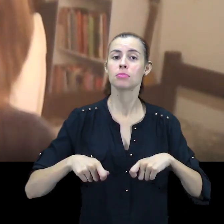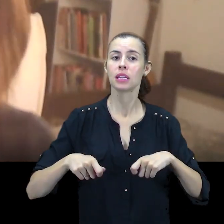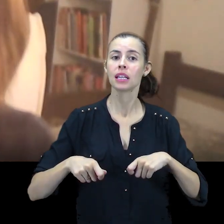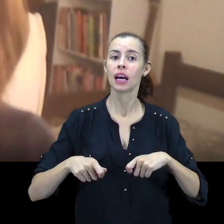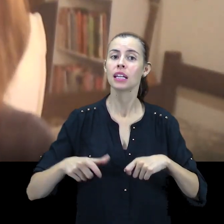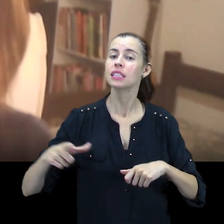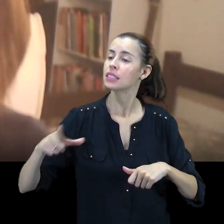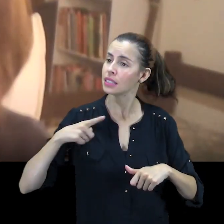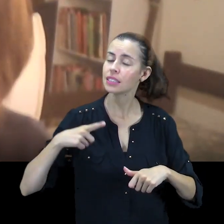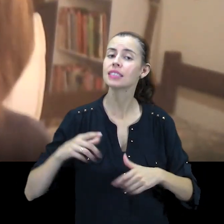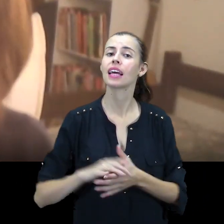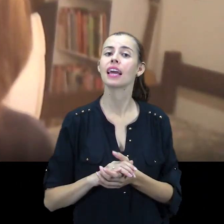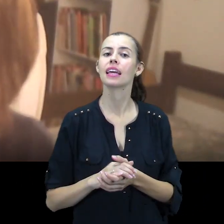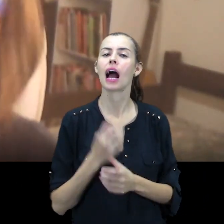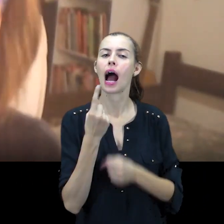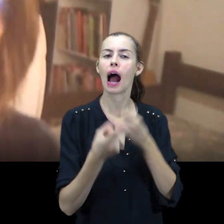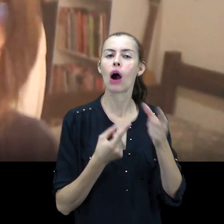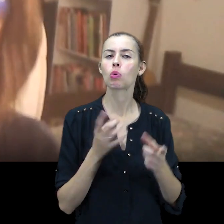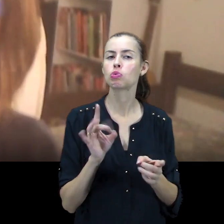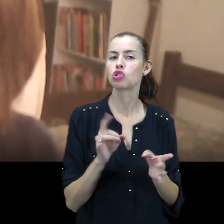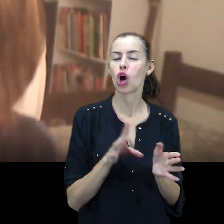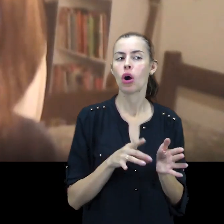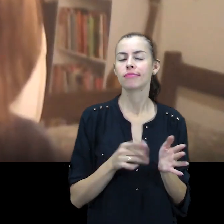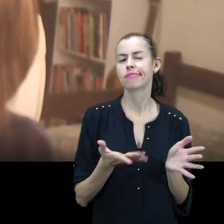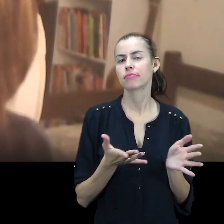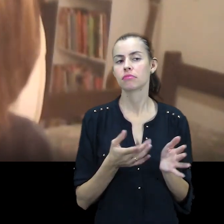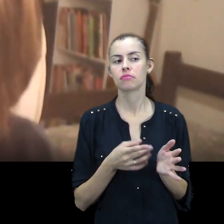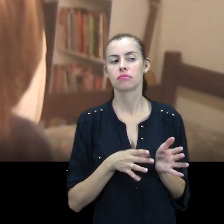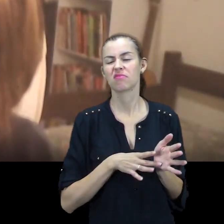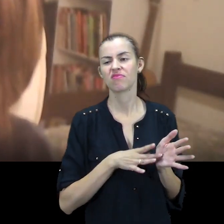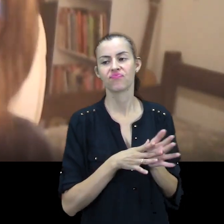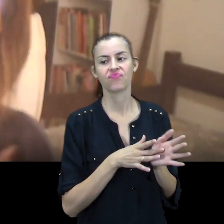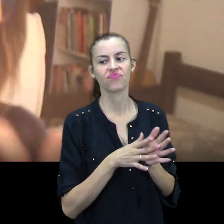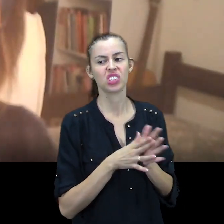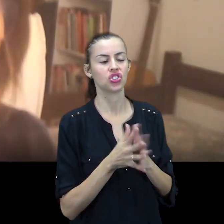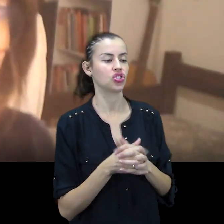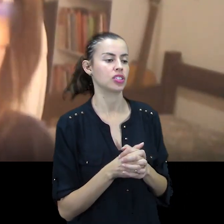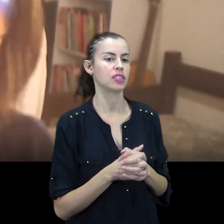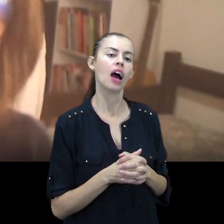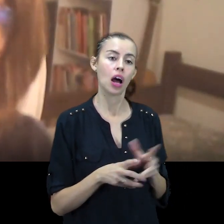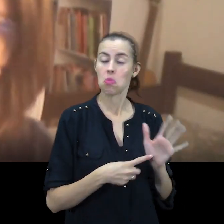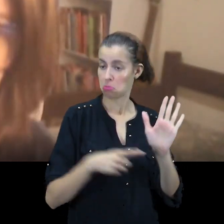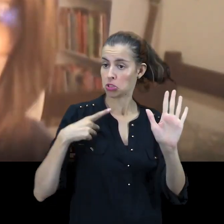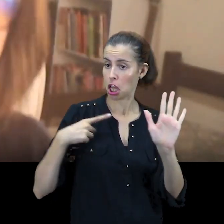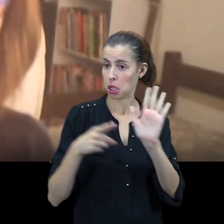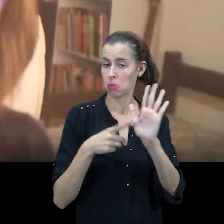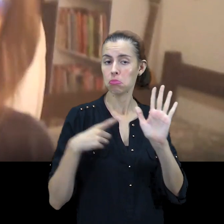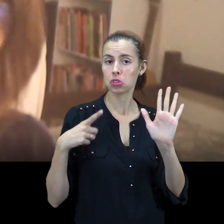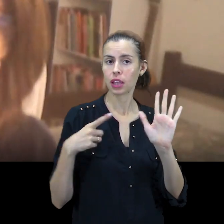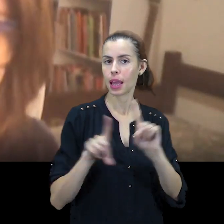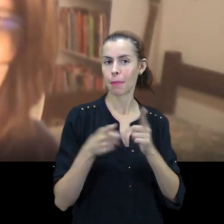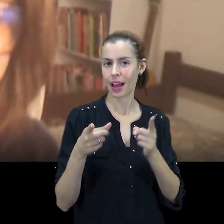daquilo que vocês estão observando como sendo centralidade dessa formação cidadã de fato. Então, esse cuidado de olhar